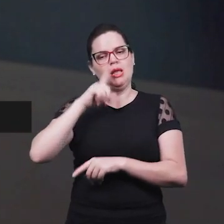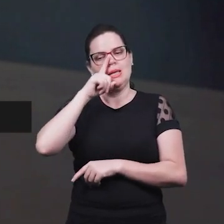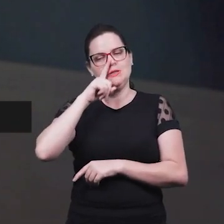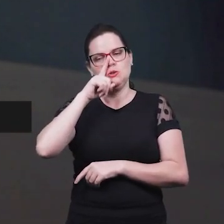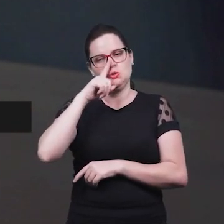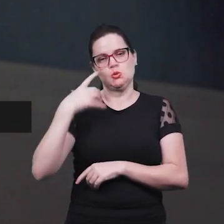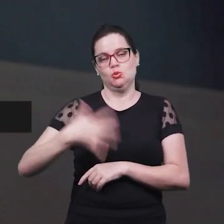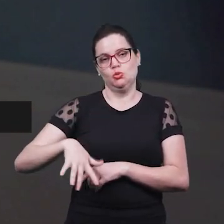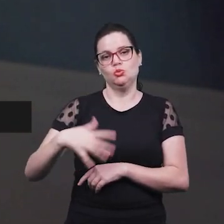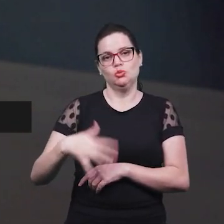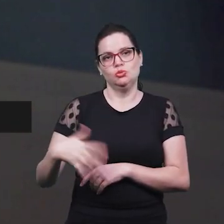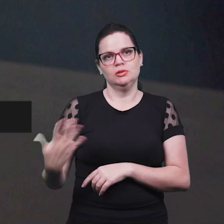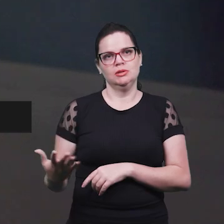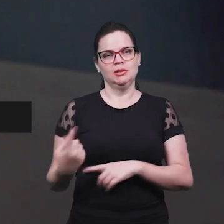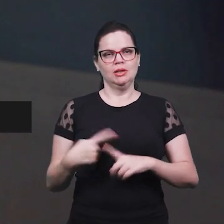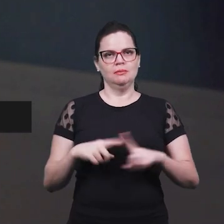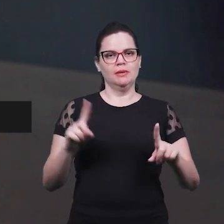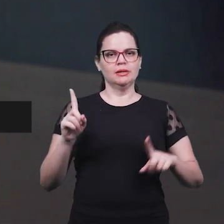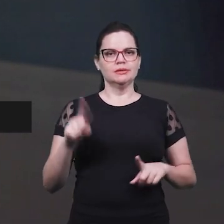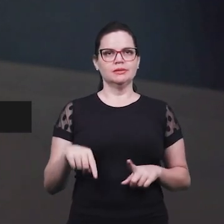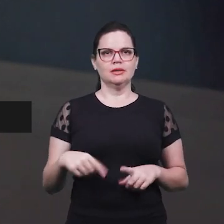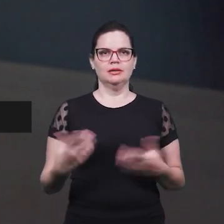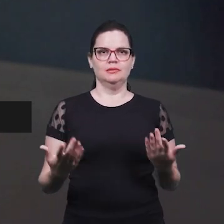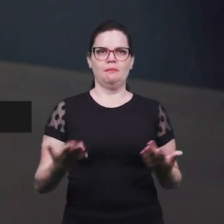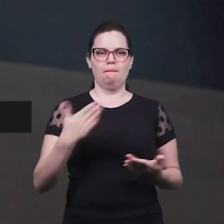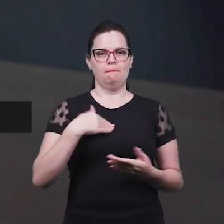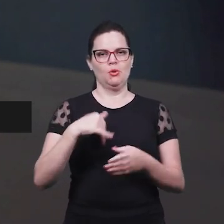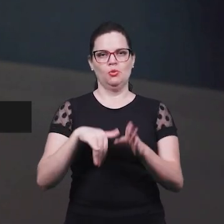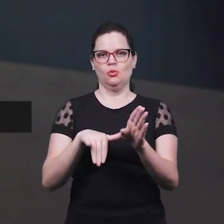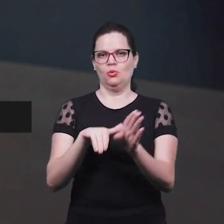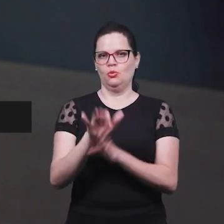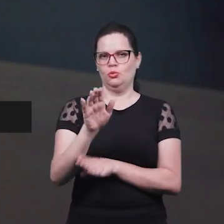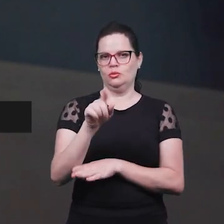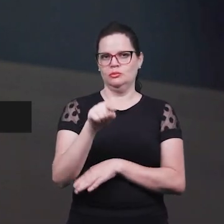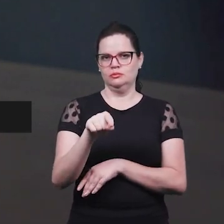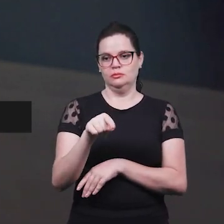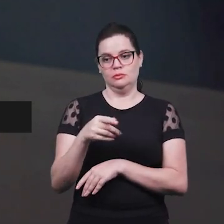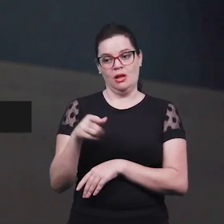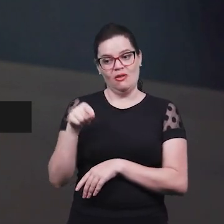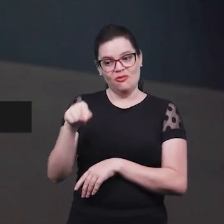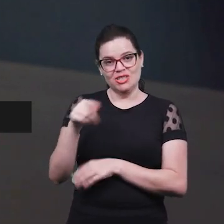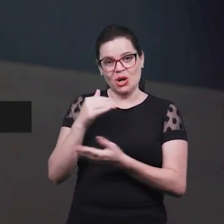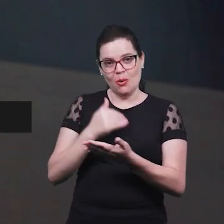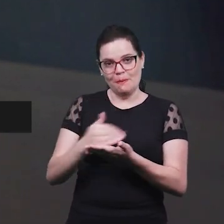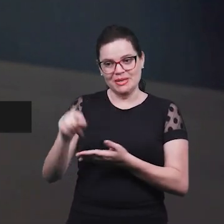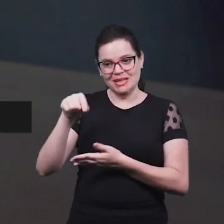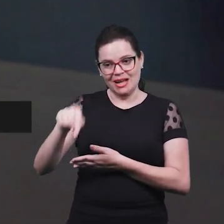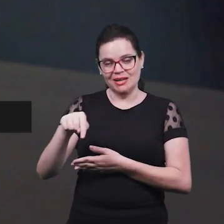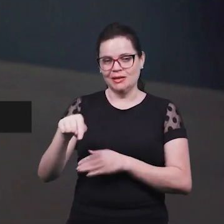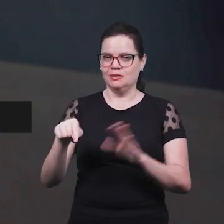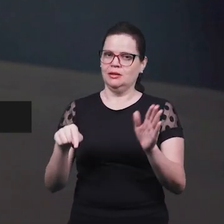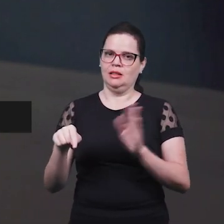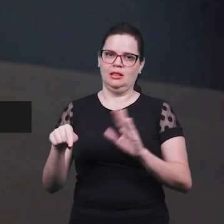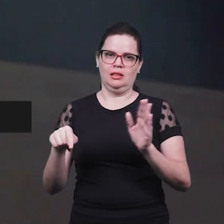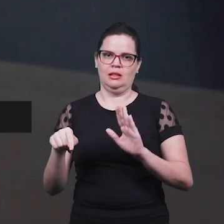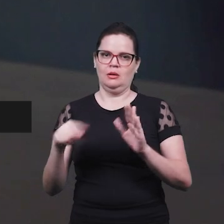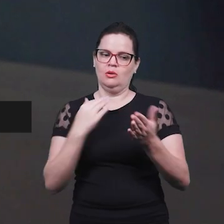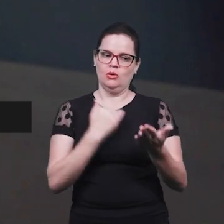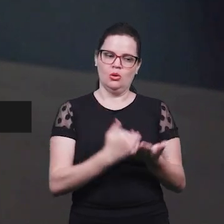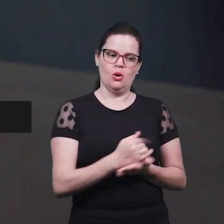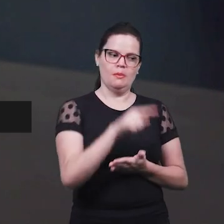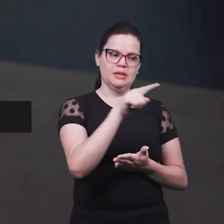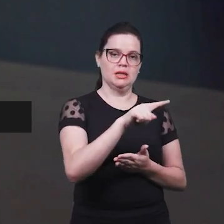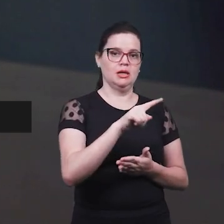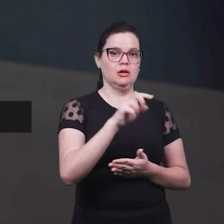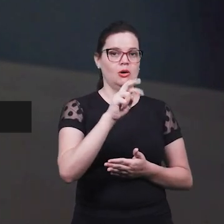é um mundo que o meu conselho não entre nele sem minimamente conhecimento